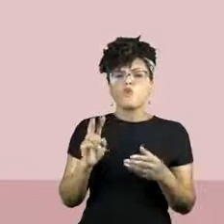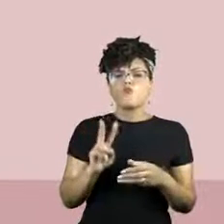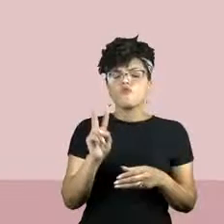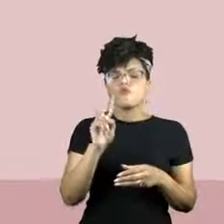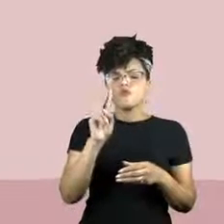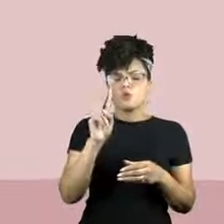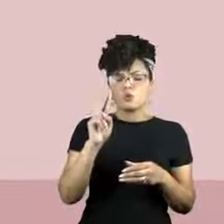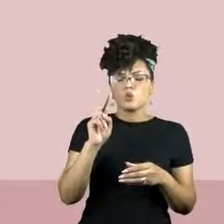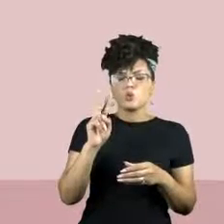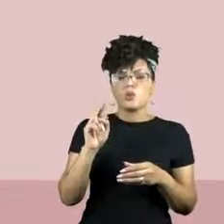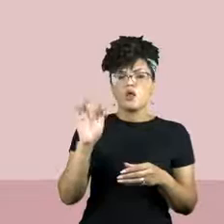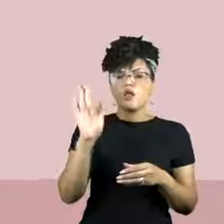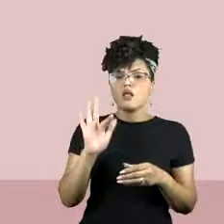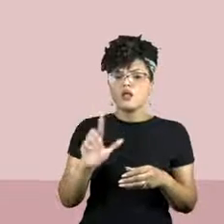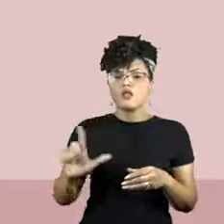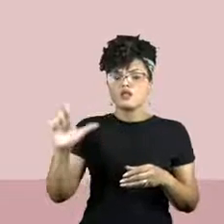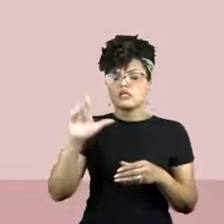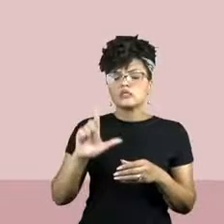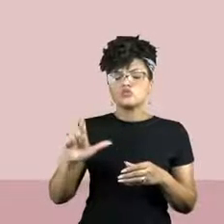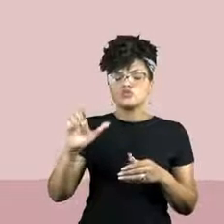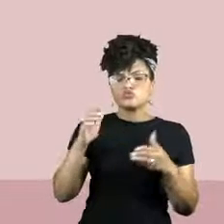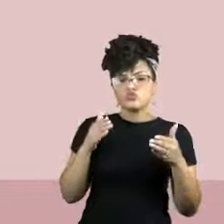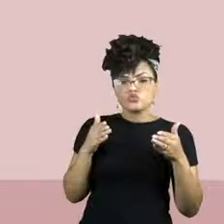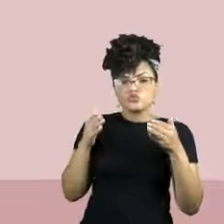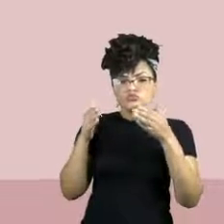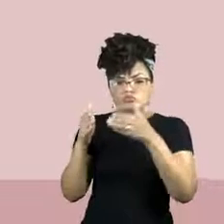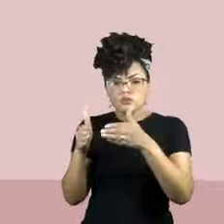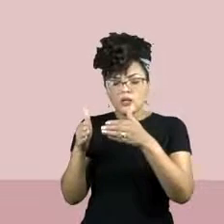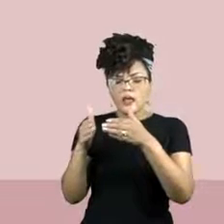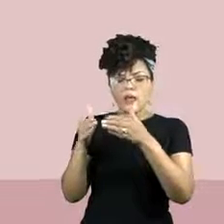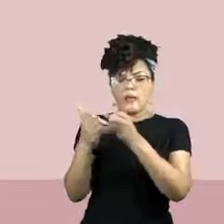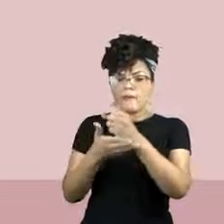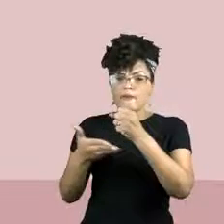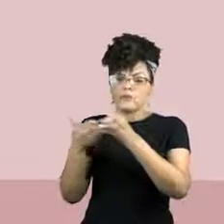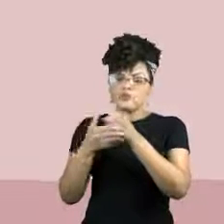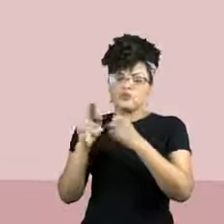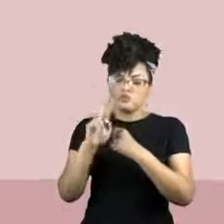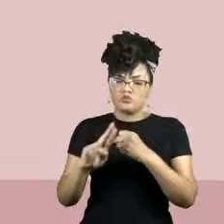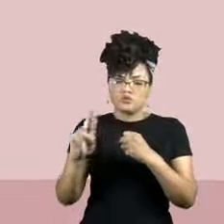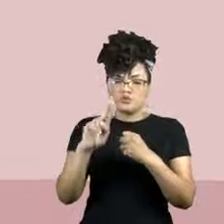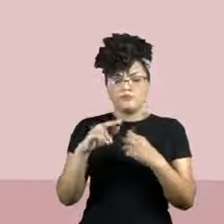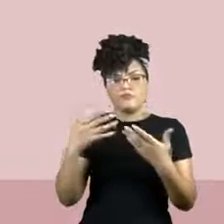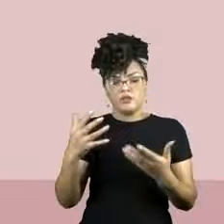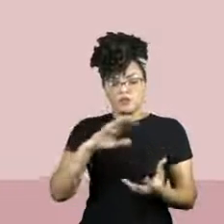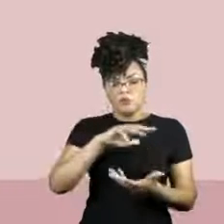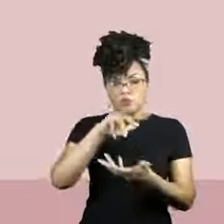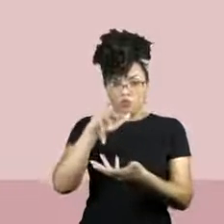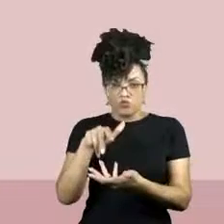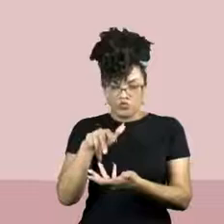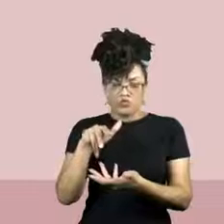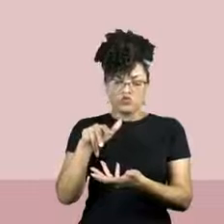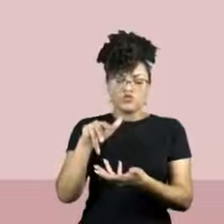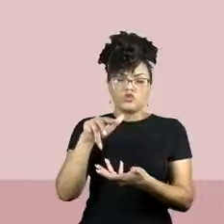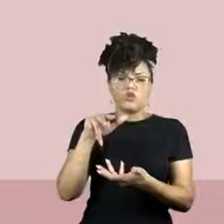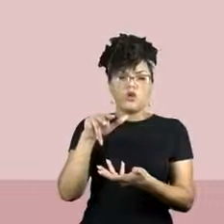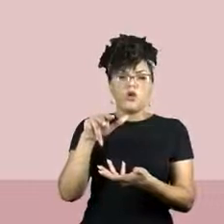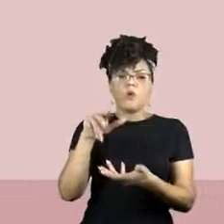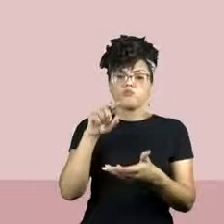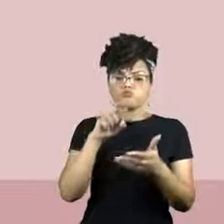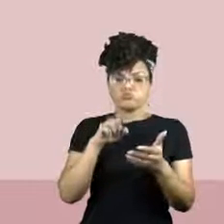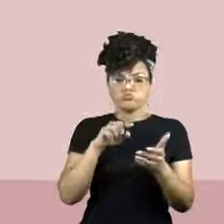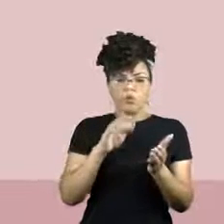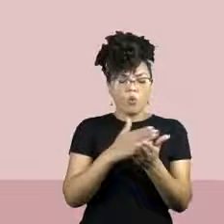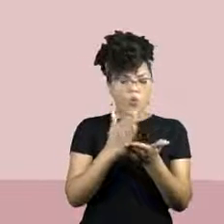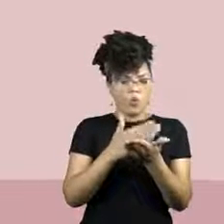as normas se baseiam e se norteiam? Tá? Geralmente, na literatura mundial, né, e quando a gente pode ver isso em